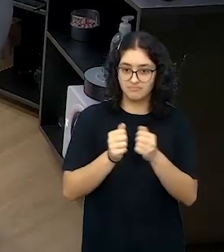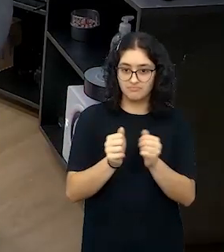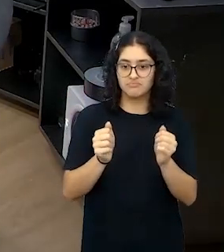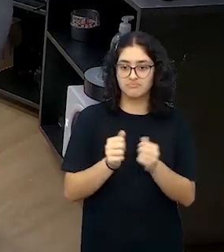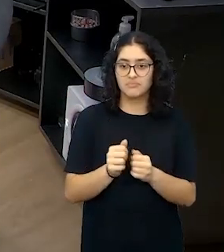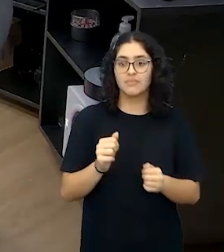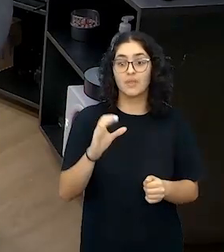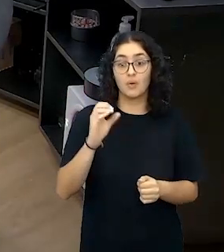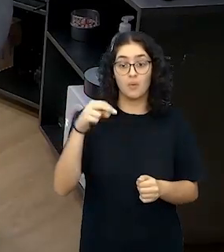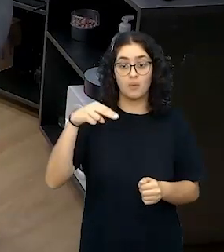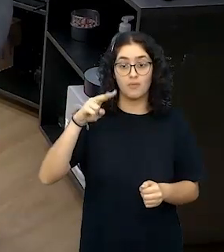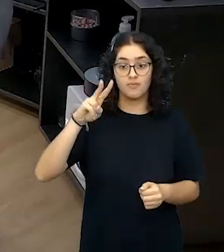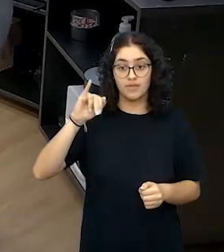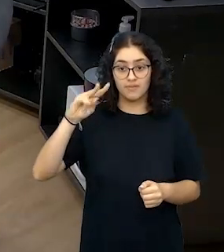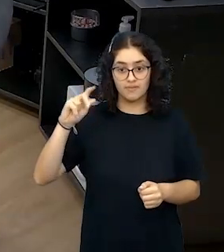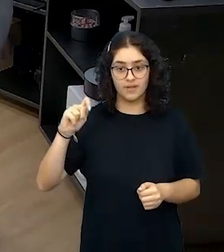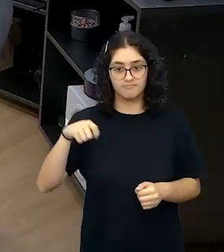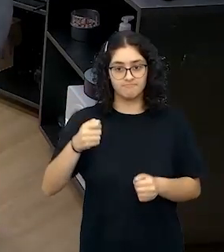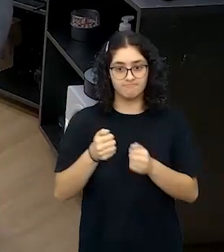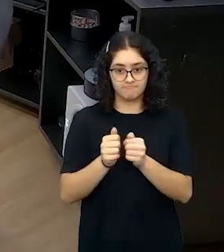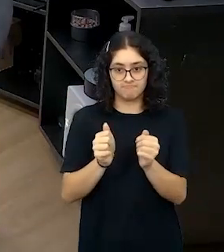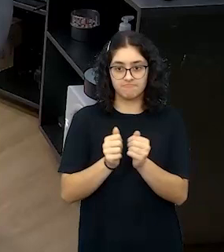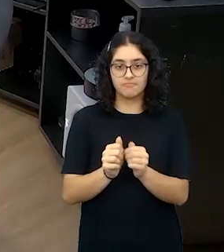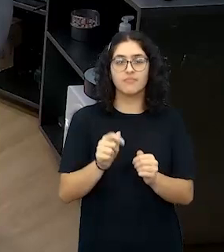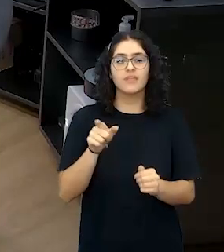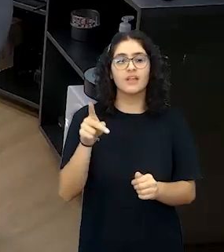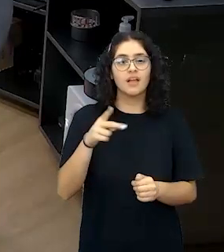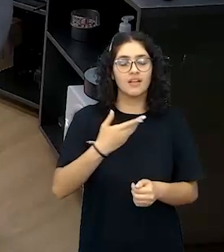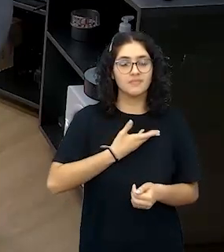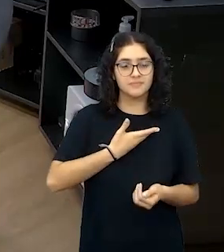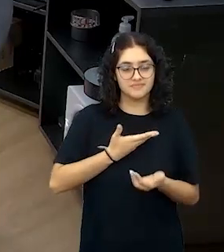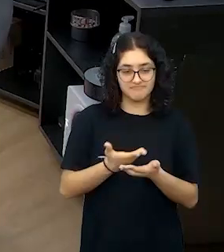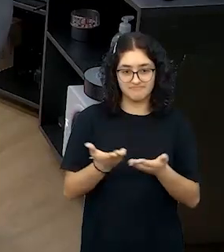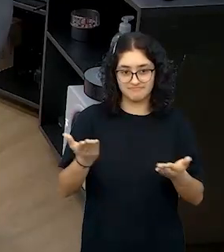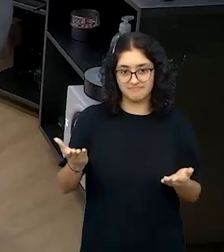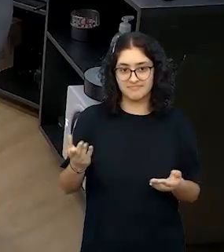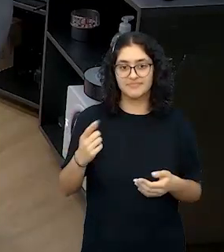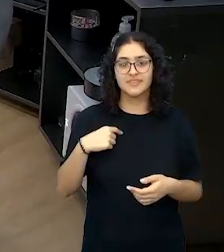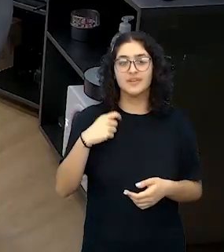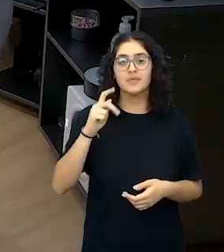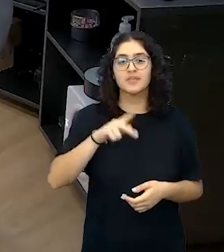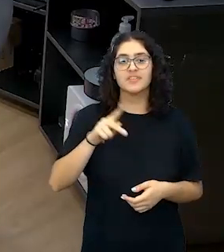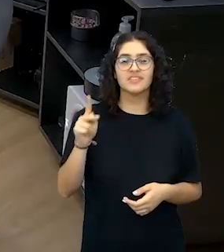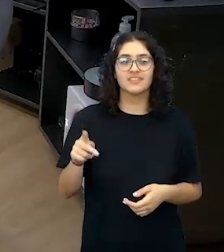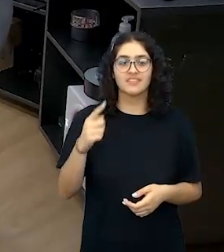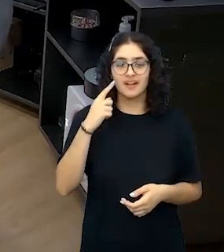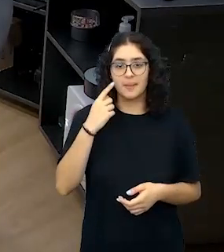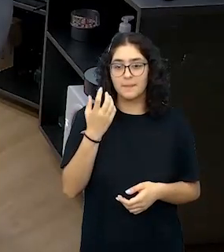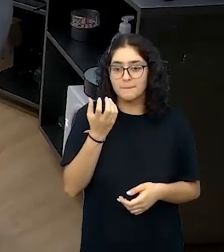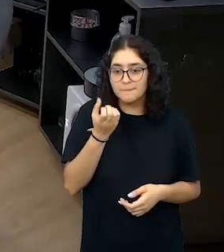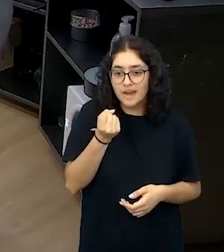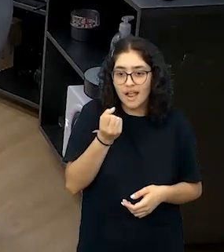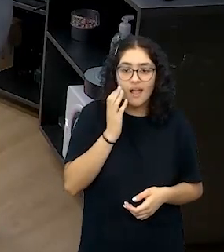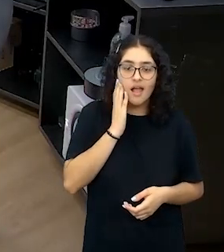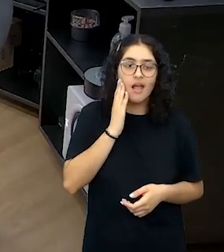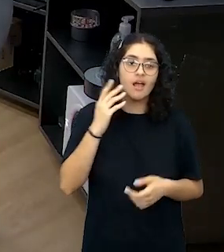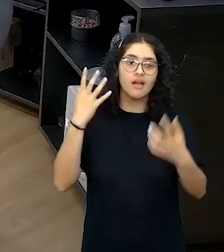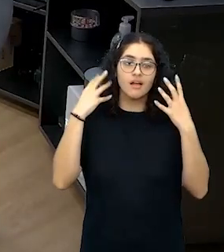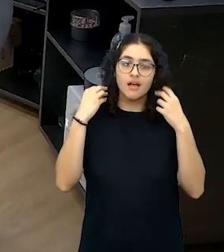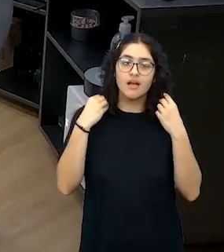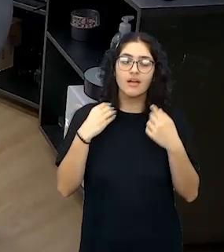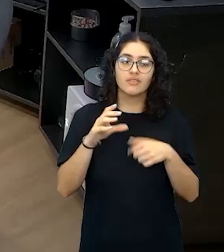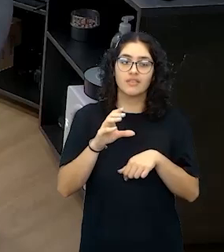meus colegas. Não sei se vocês já estão vendo ou só estão me vendo. Eu sou uma professora branca, tenho olhos e cabelos castanhos. Eu